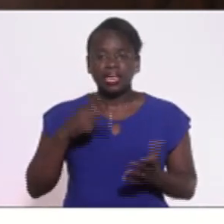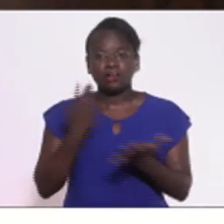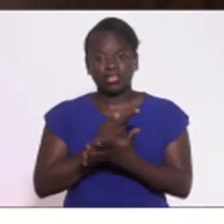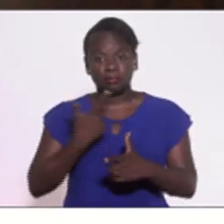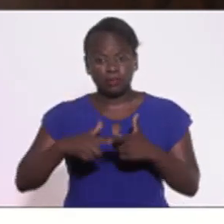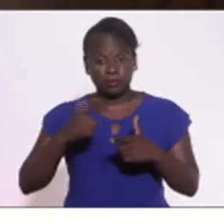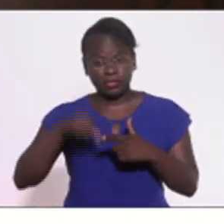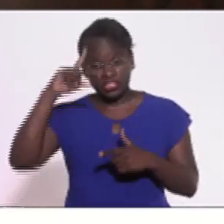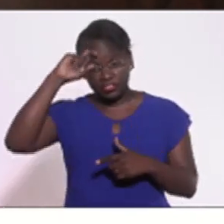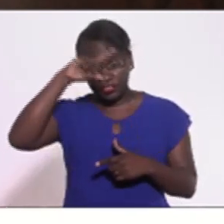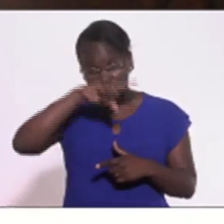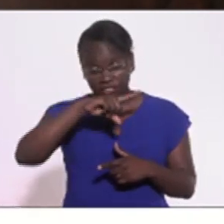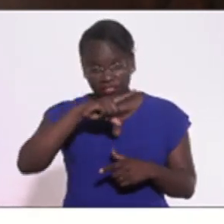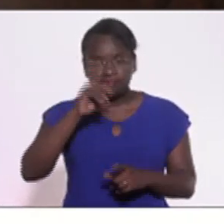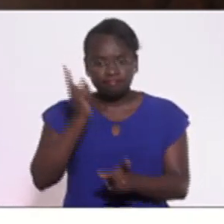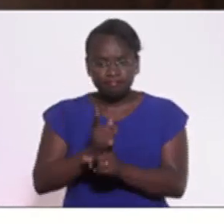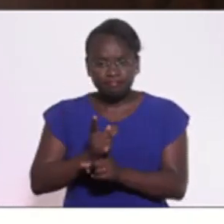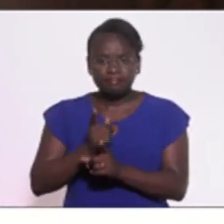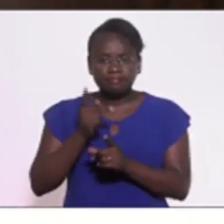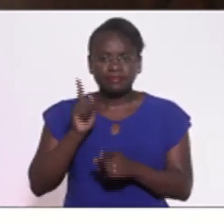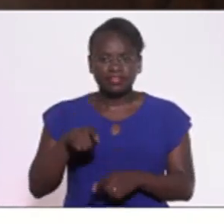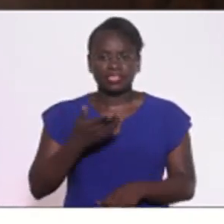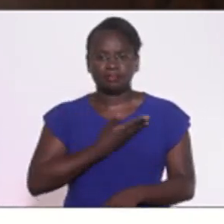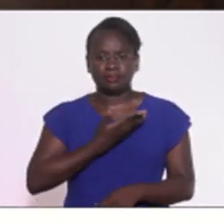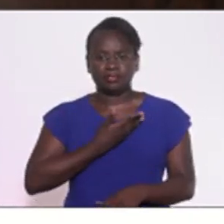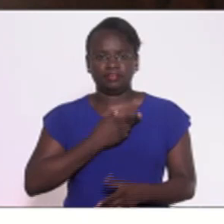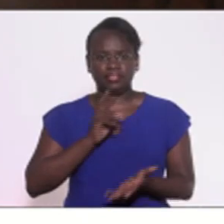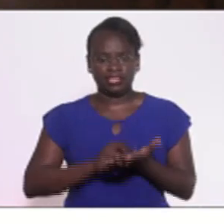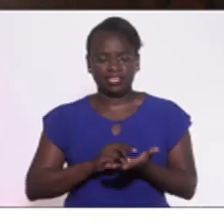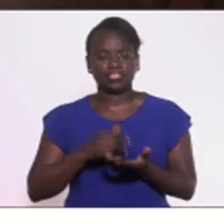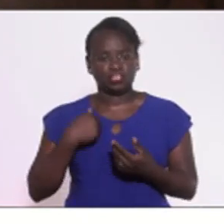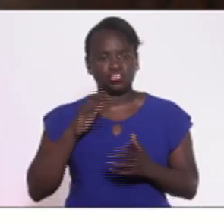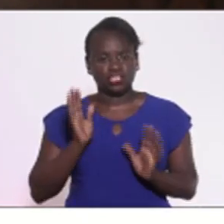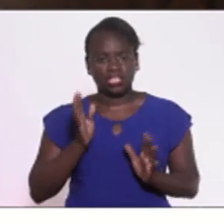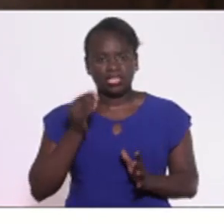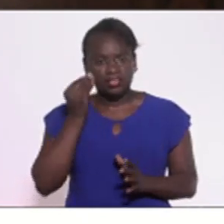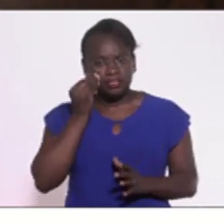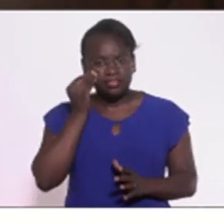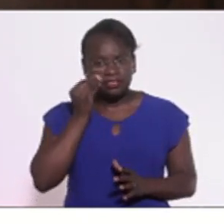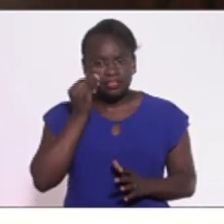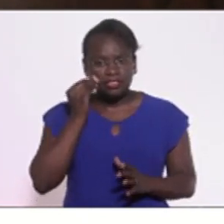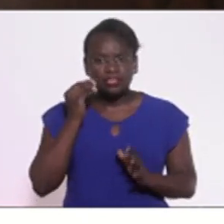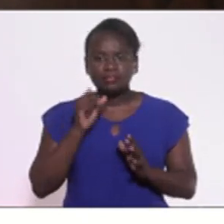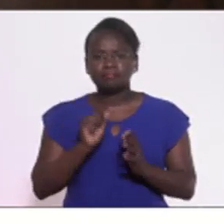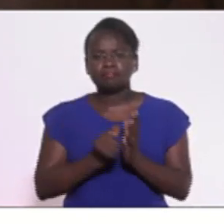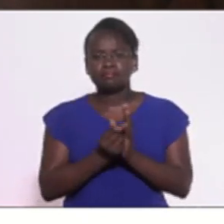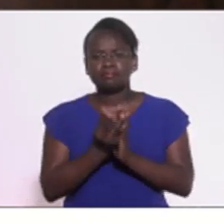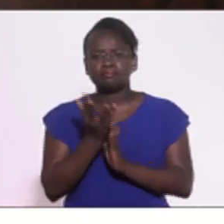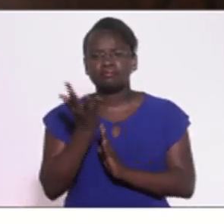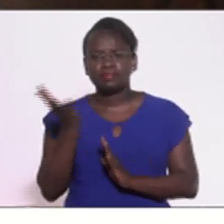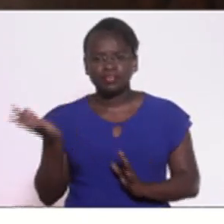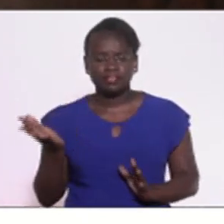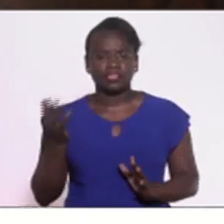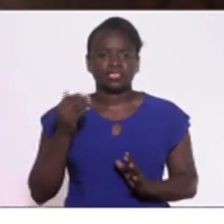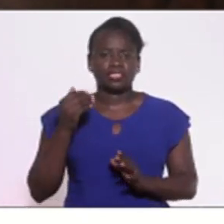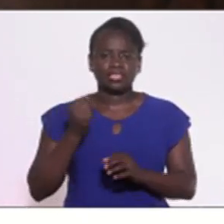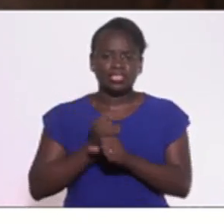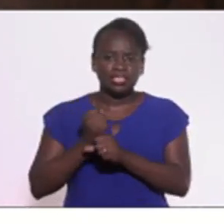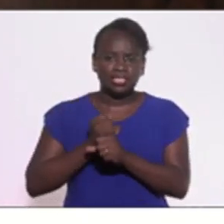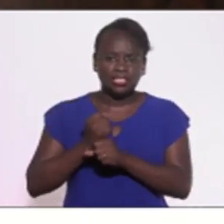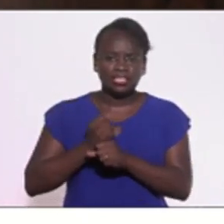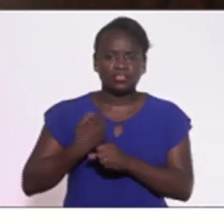difíceis. E eu já assisti em muitas oportunidades, durante o longo